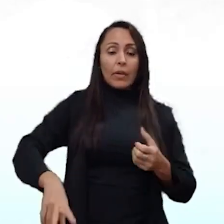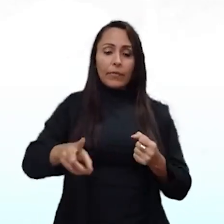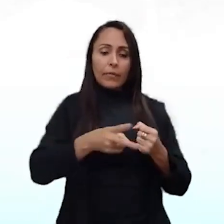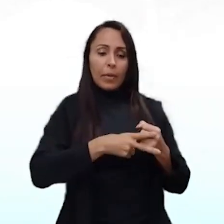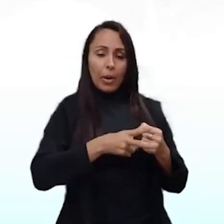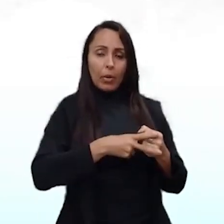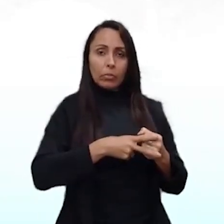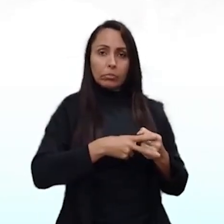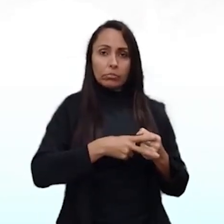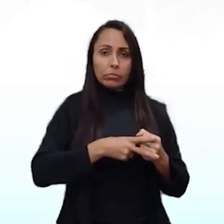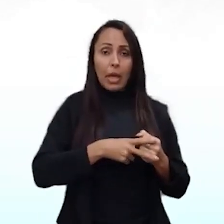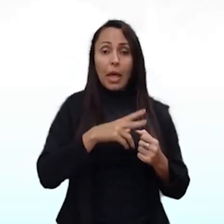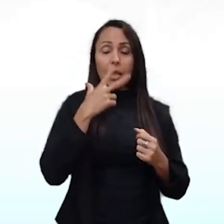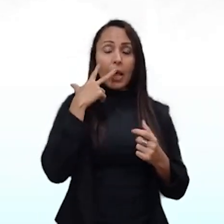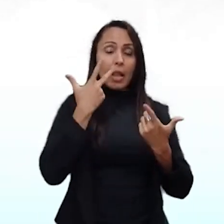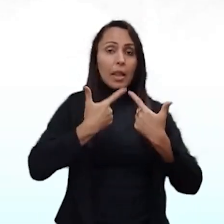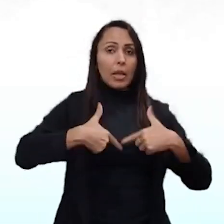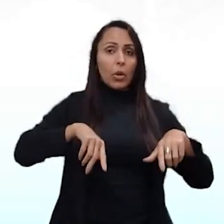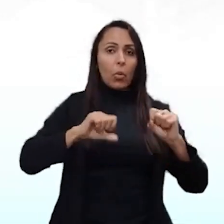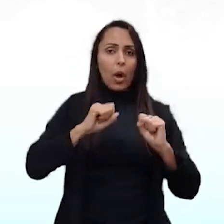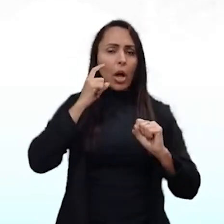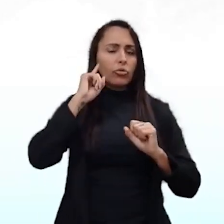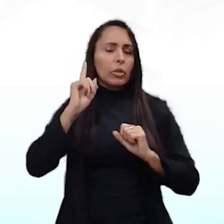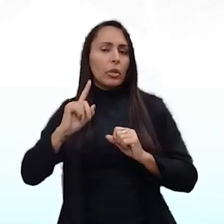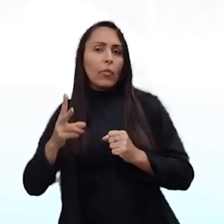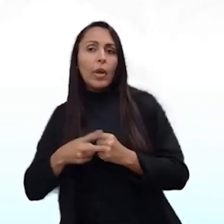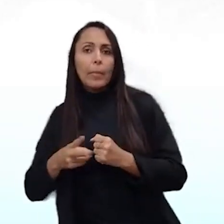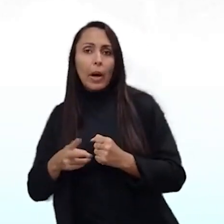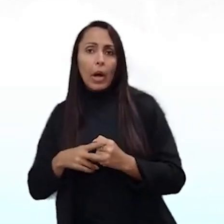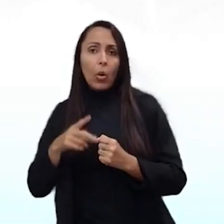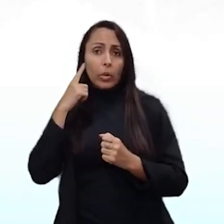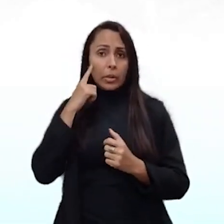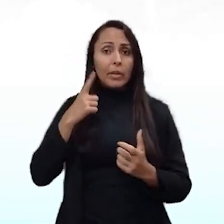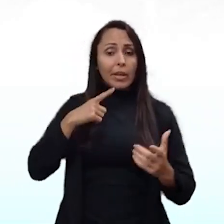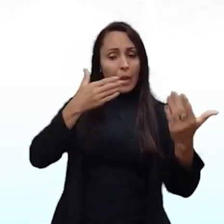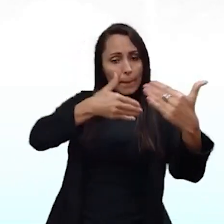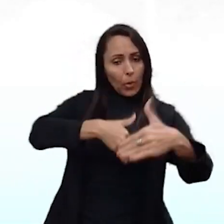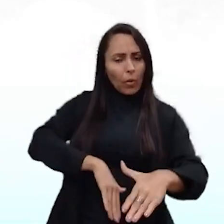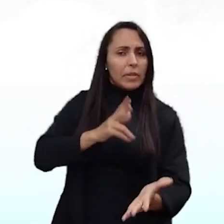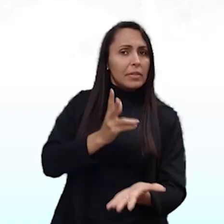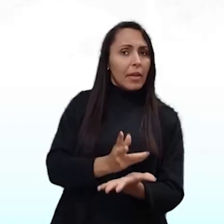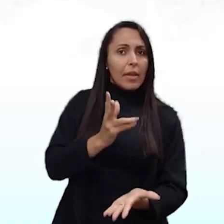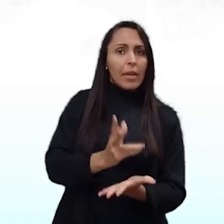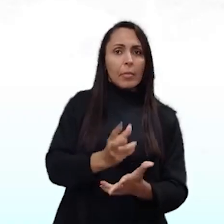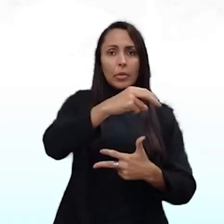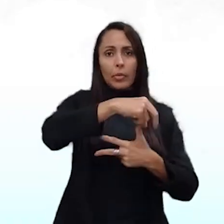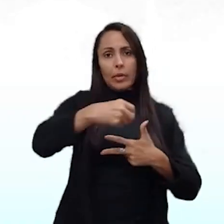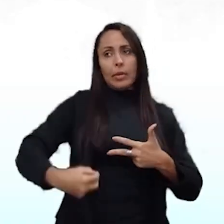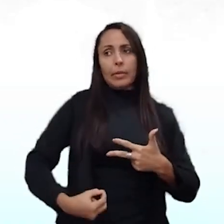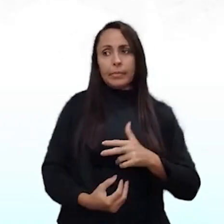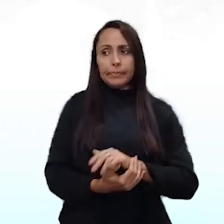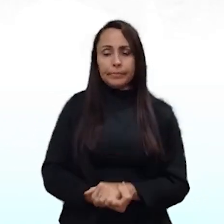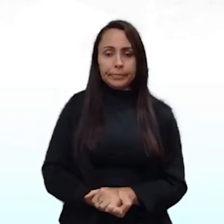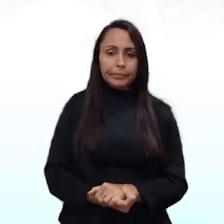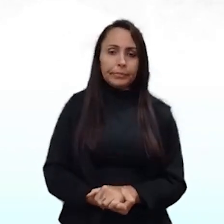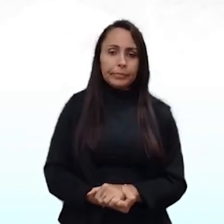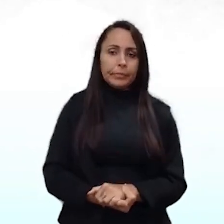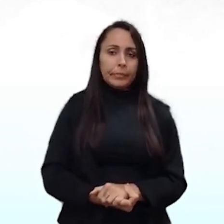verbal, da linguagem não verbal, que está muito presente na prova do Exame Nacional do Ensino Médio. Então vou passar